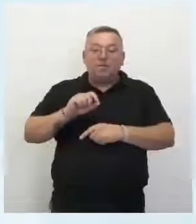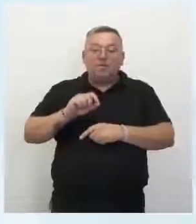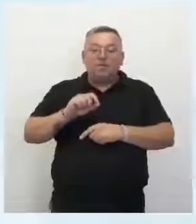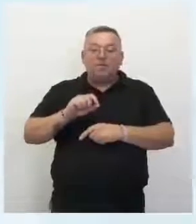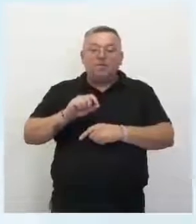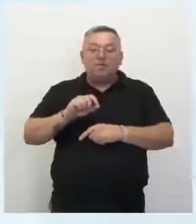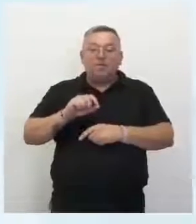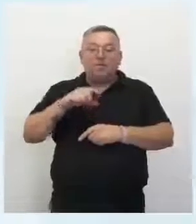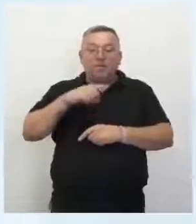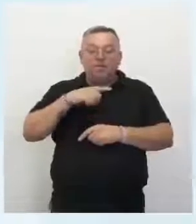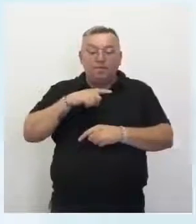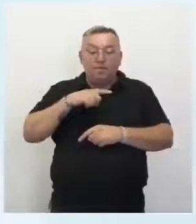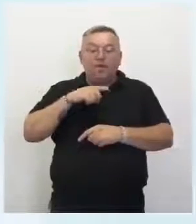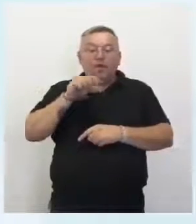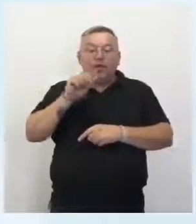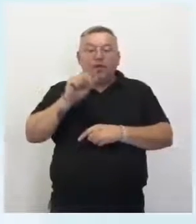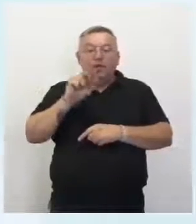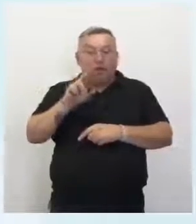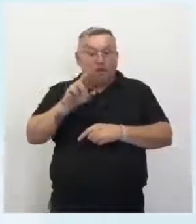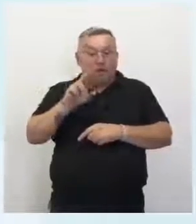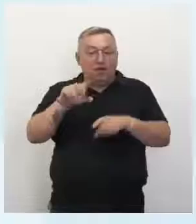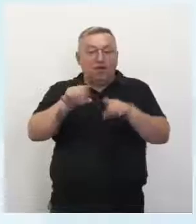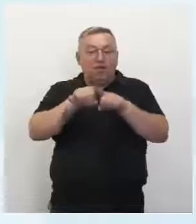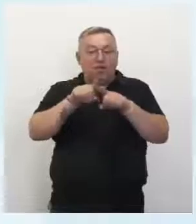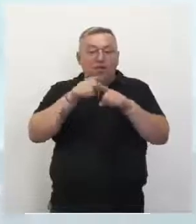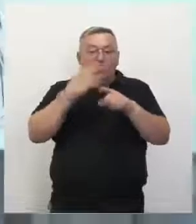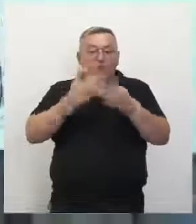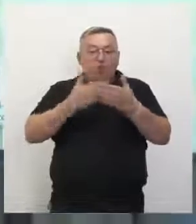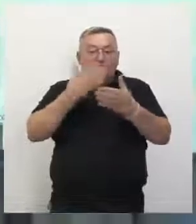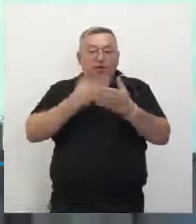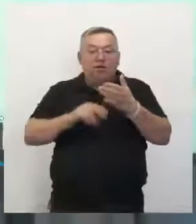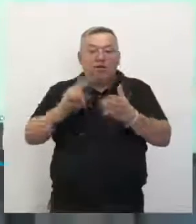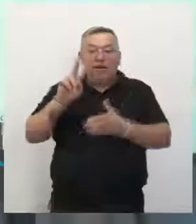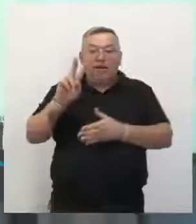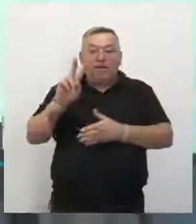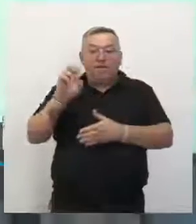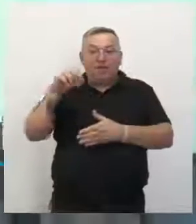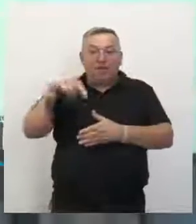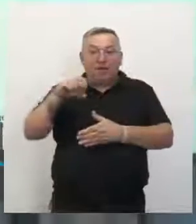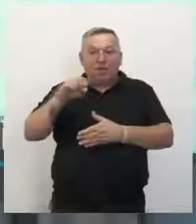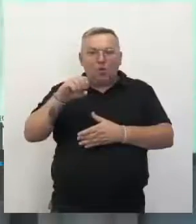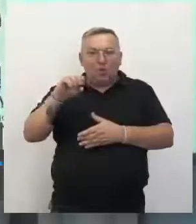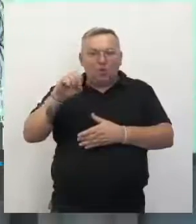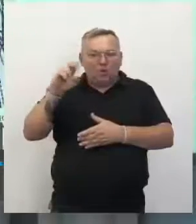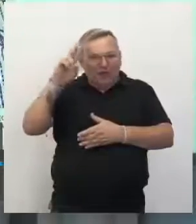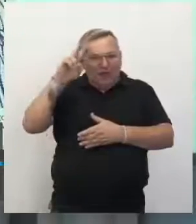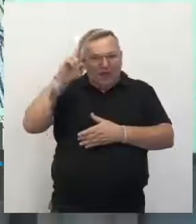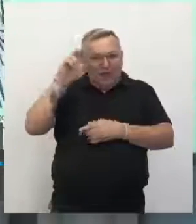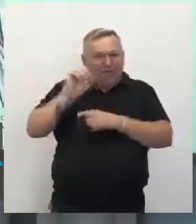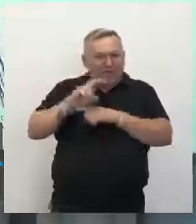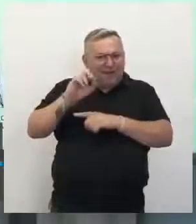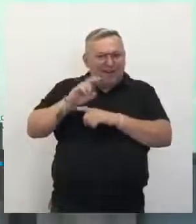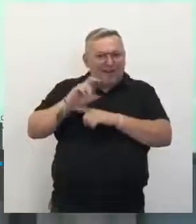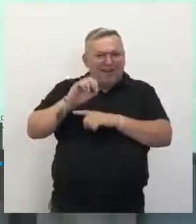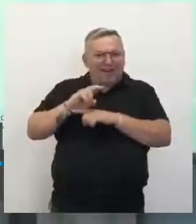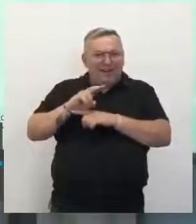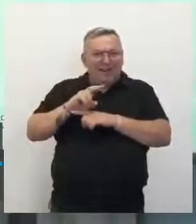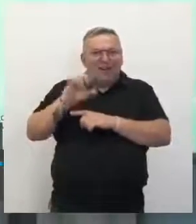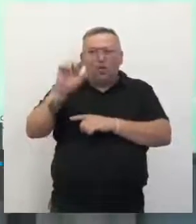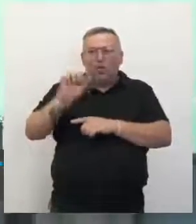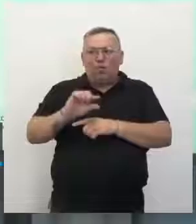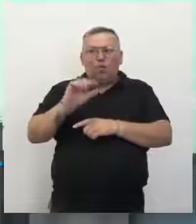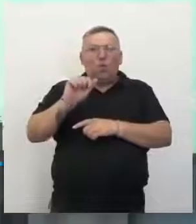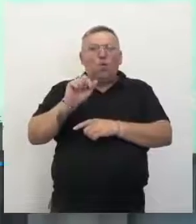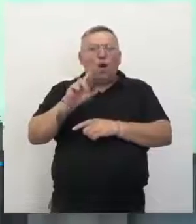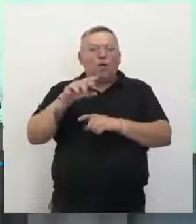estar pobres em oxigênio, e aí é o sangue venoso, né? Lembra que venoso lembra venenoso, né? Tá pobre em oxigênio, tá? Então,